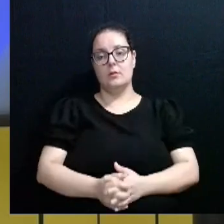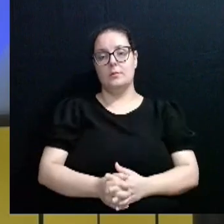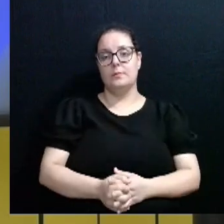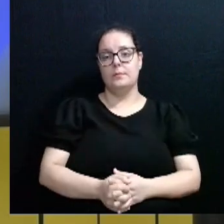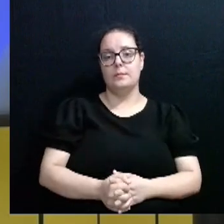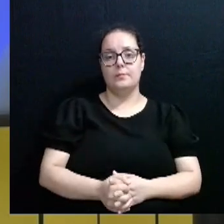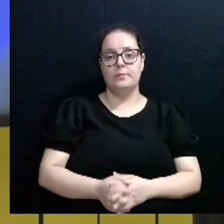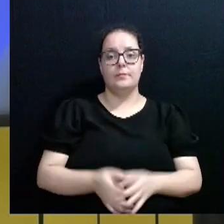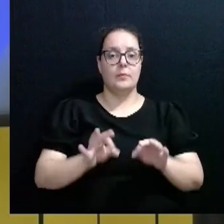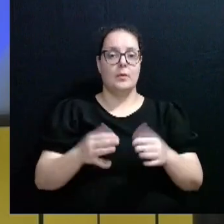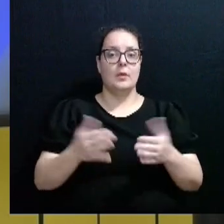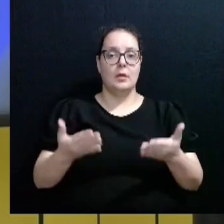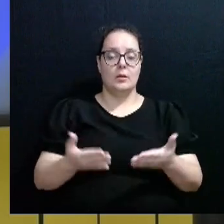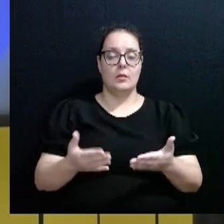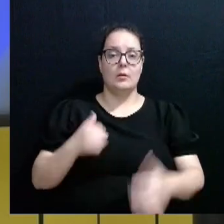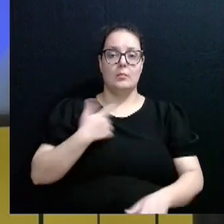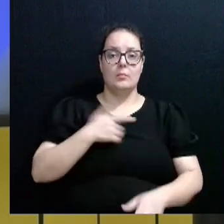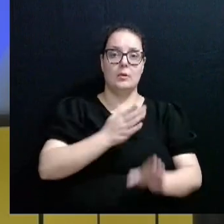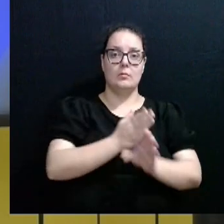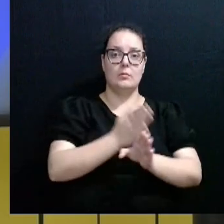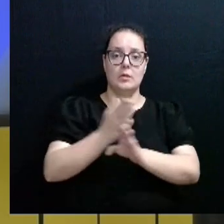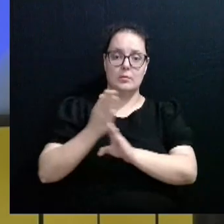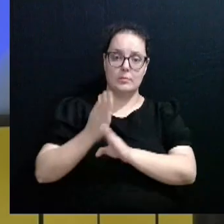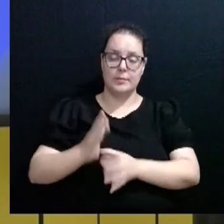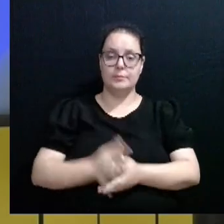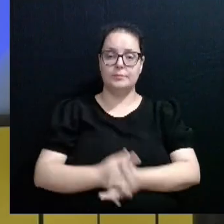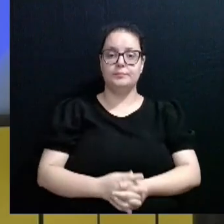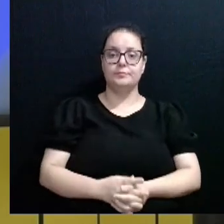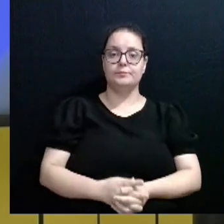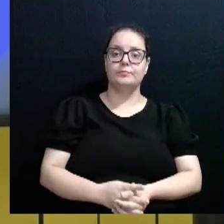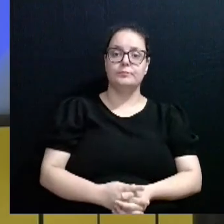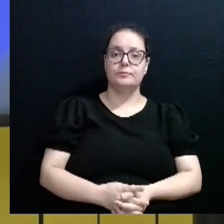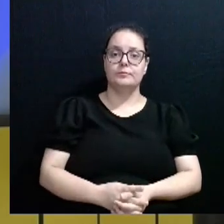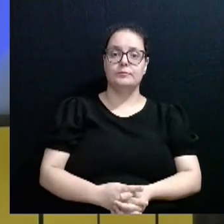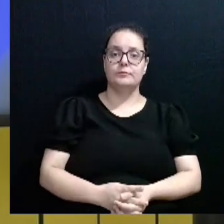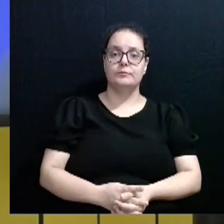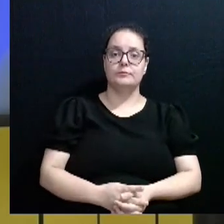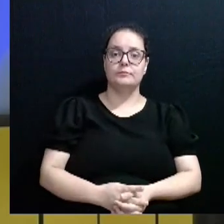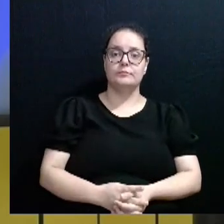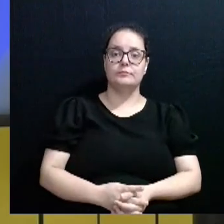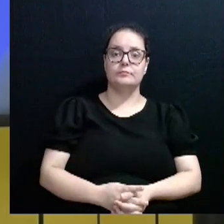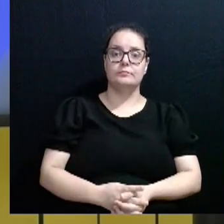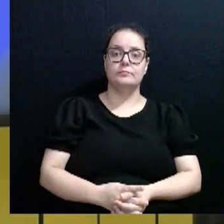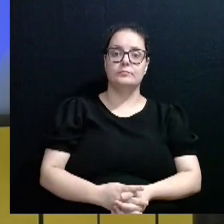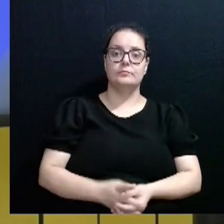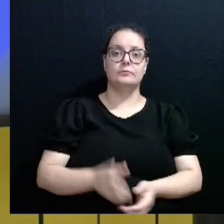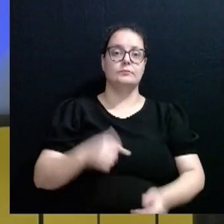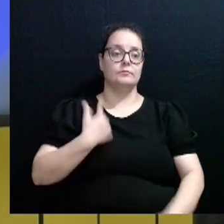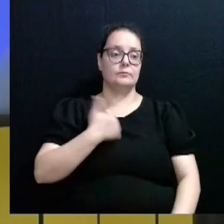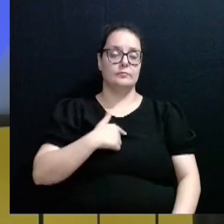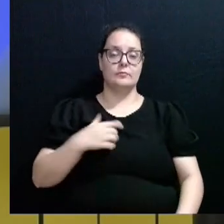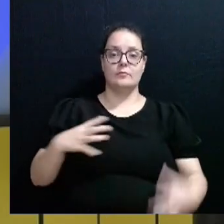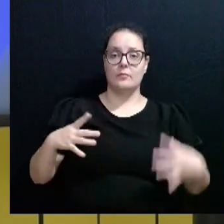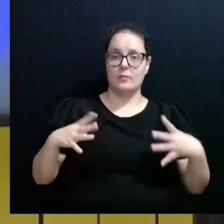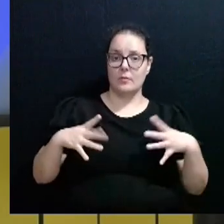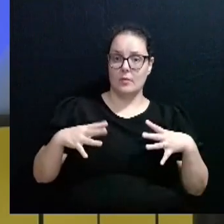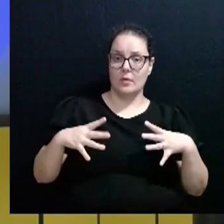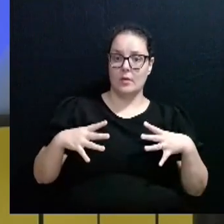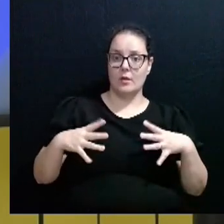gente identificar, né, se a nossa folga foi realmente